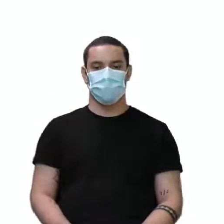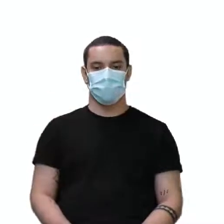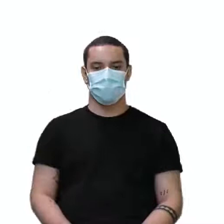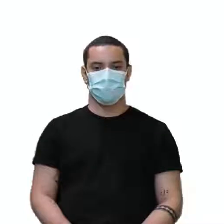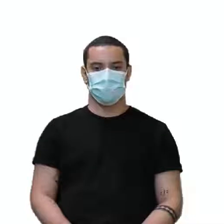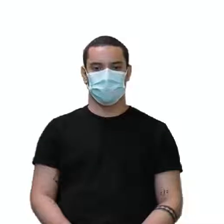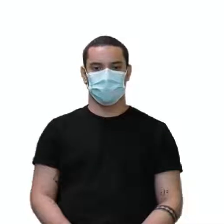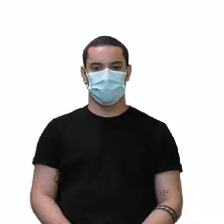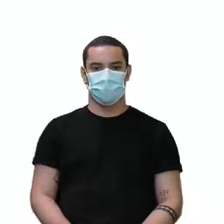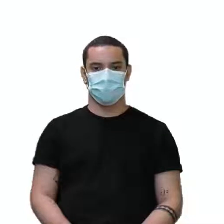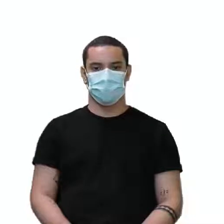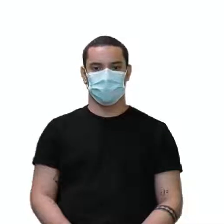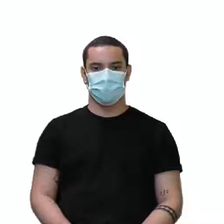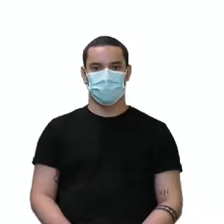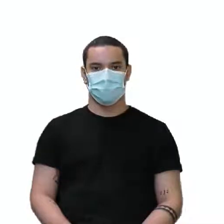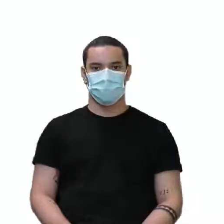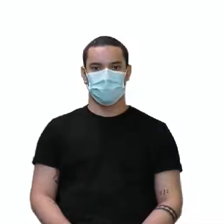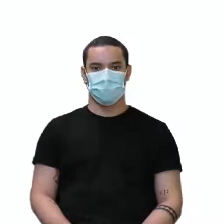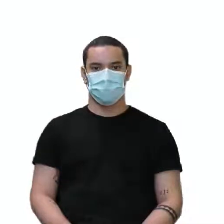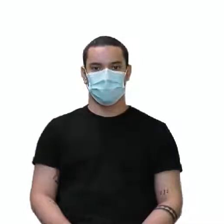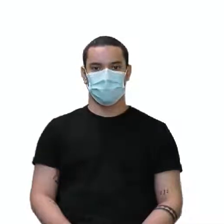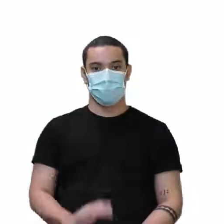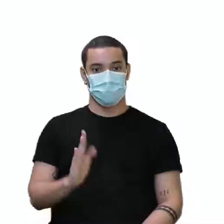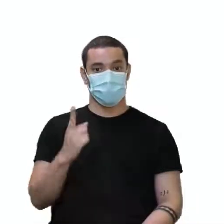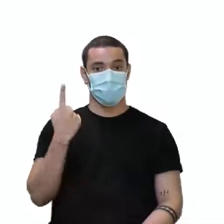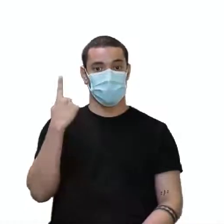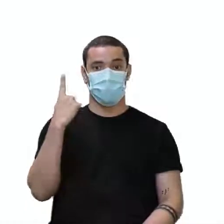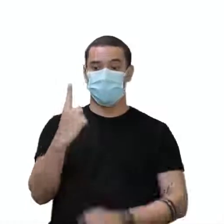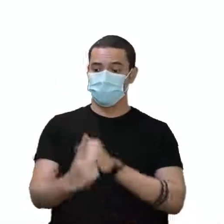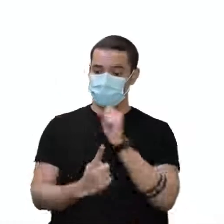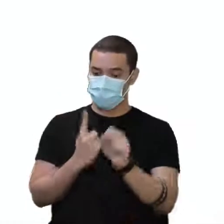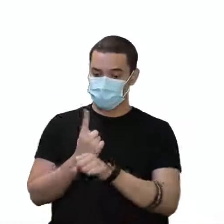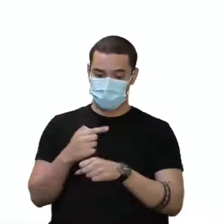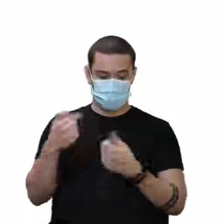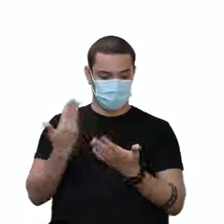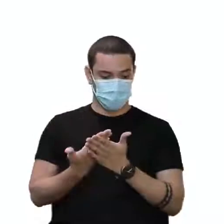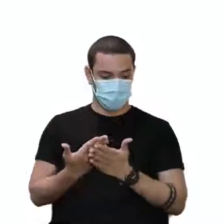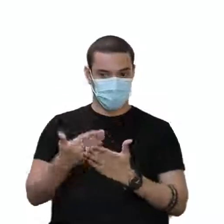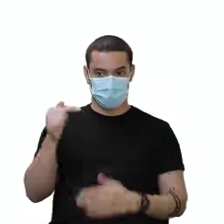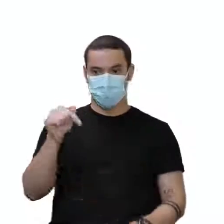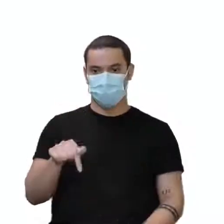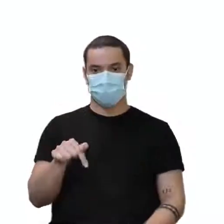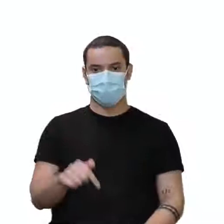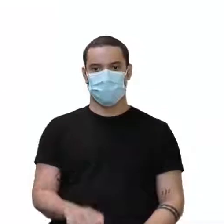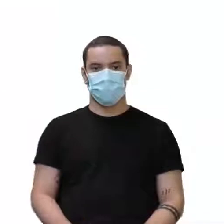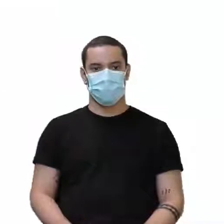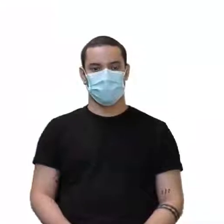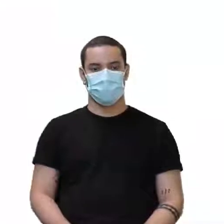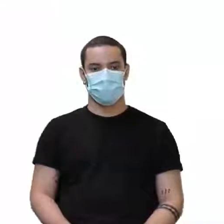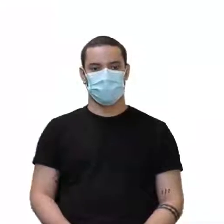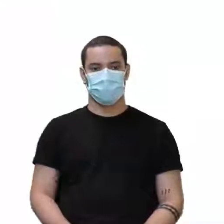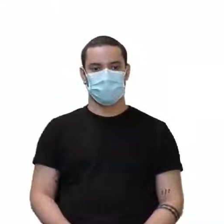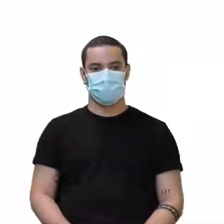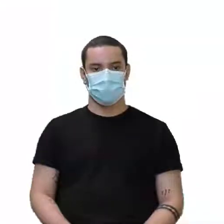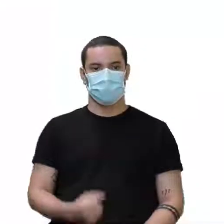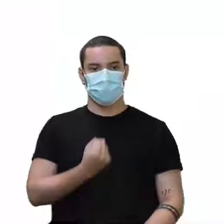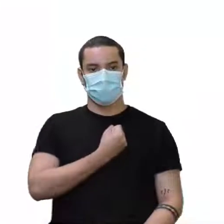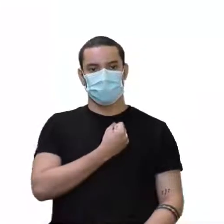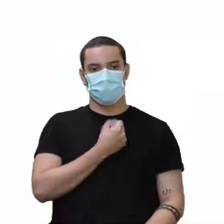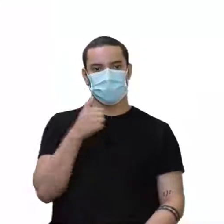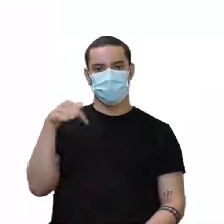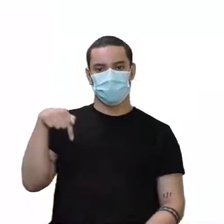a year. Há um ano. For a year. 7. She has